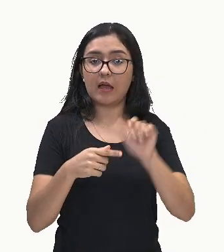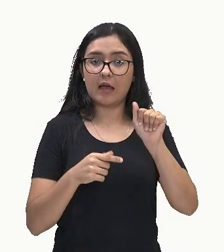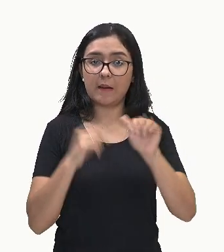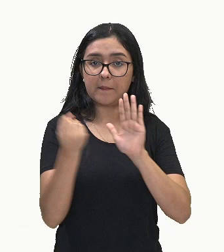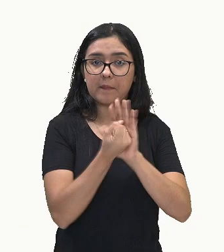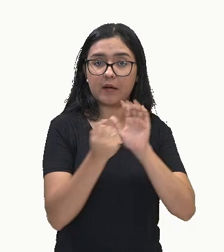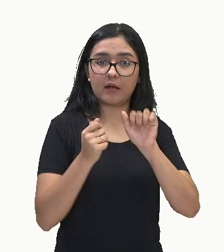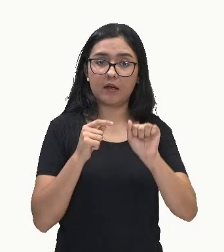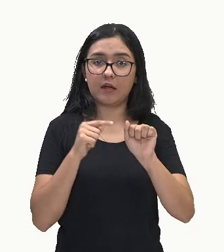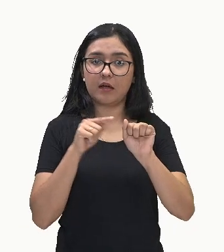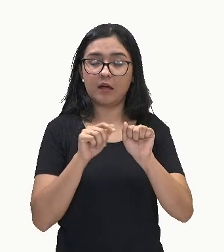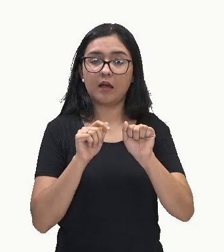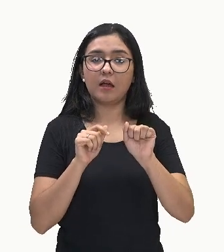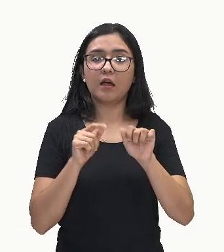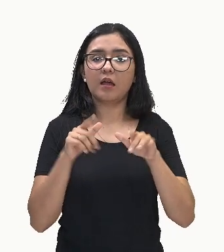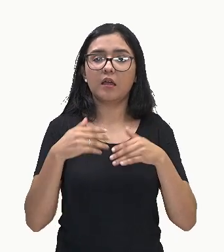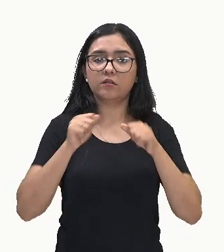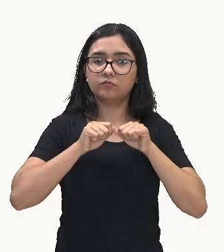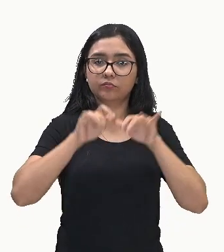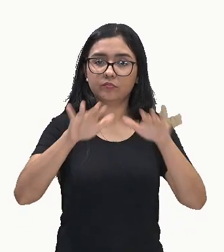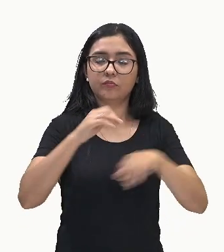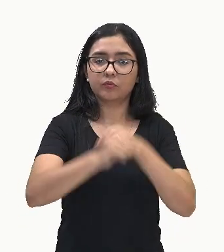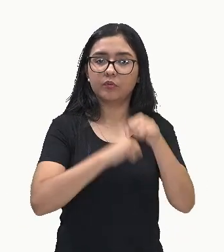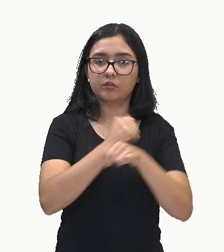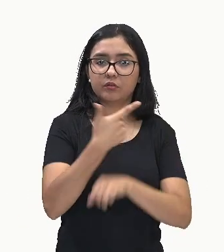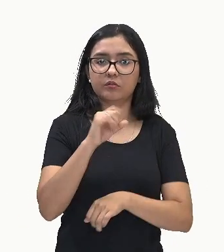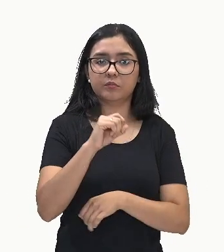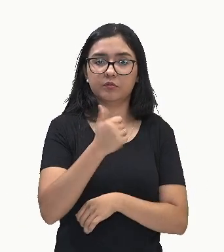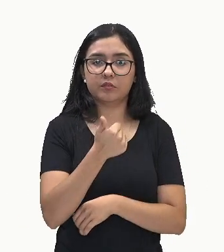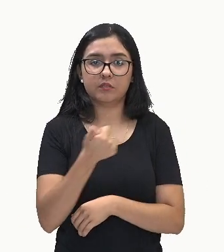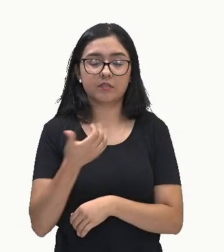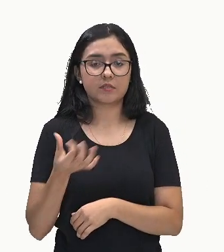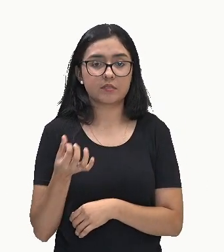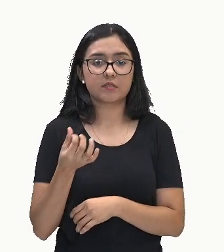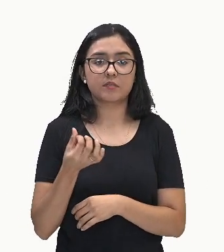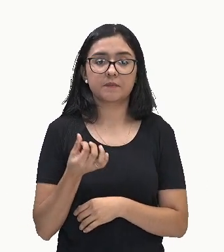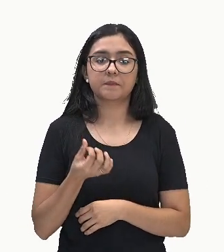exemplo expandiu suas vendas em 2016 Olha só